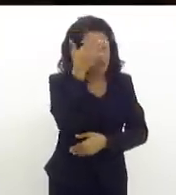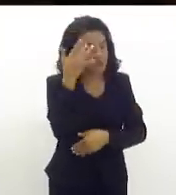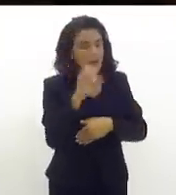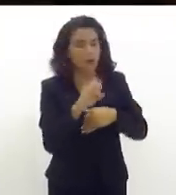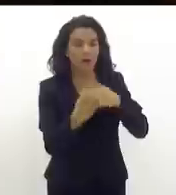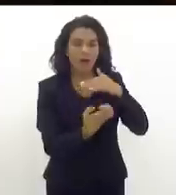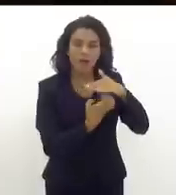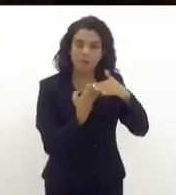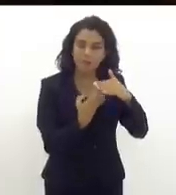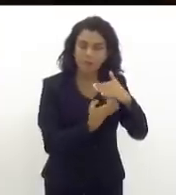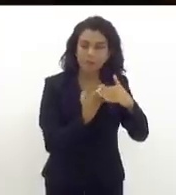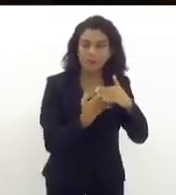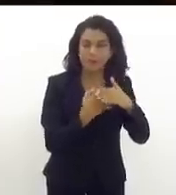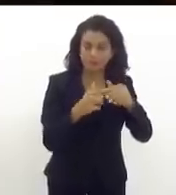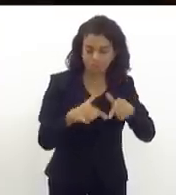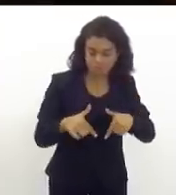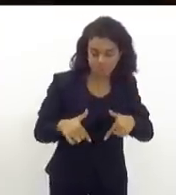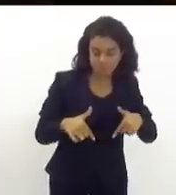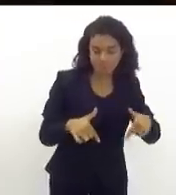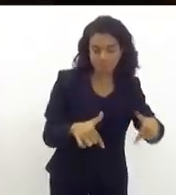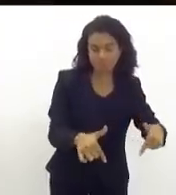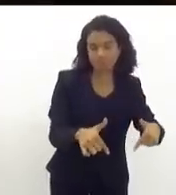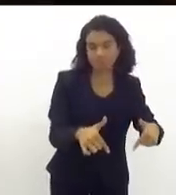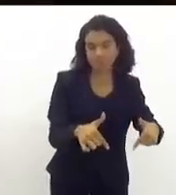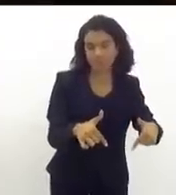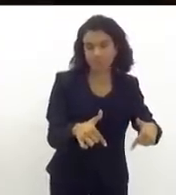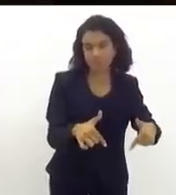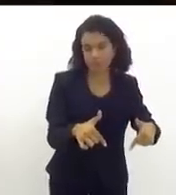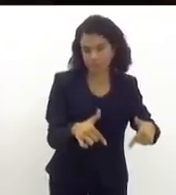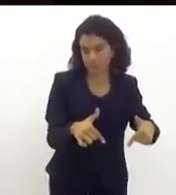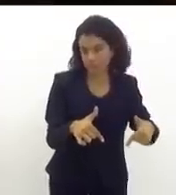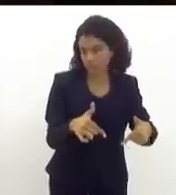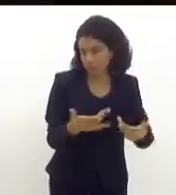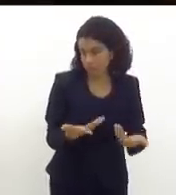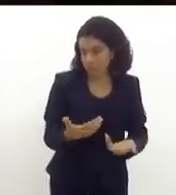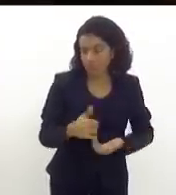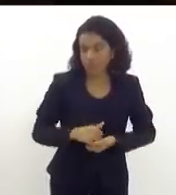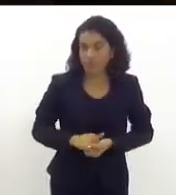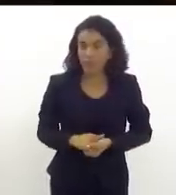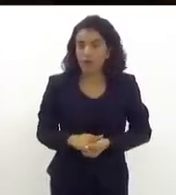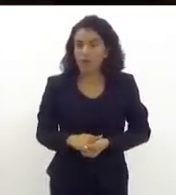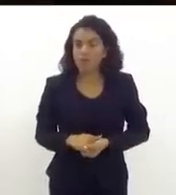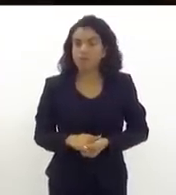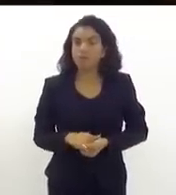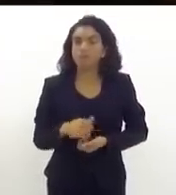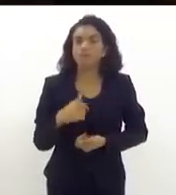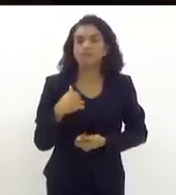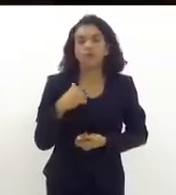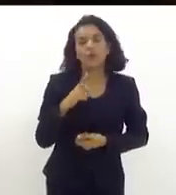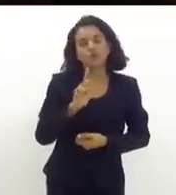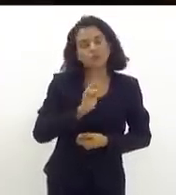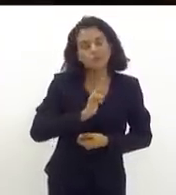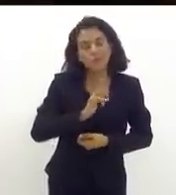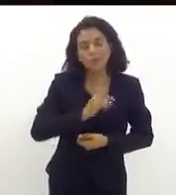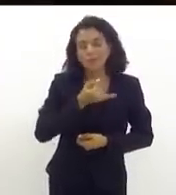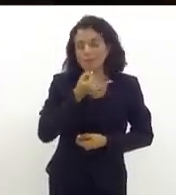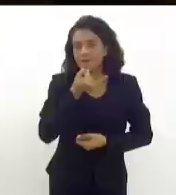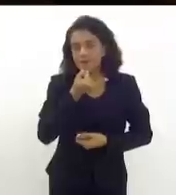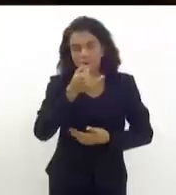praticado esse Desvio de Conduta nós temos infelizmente